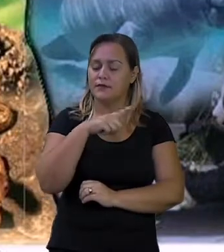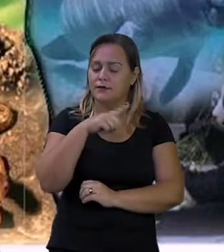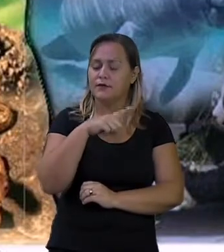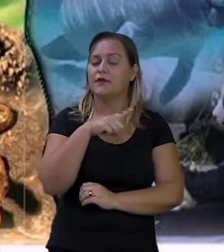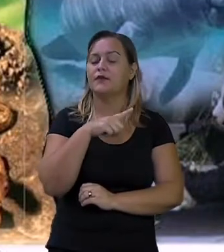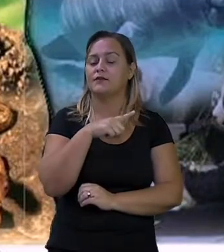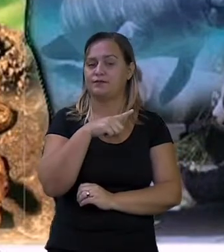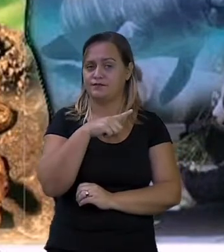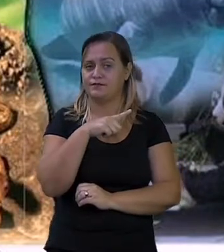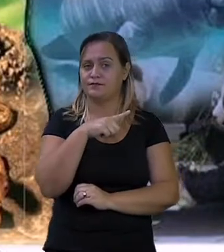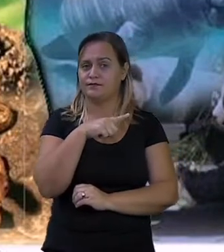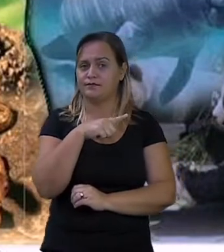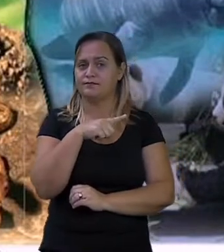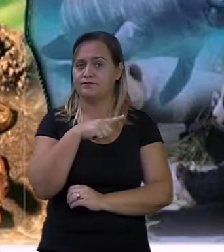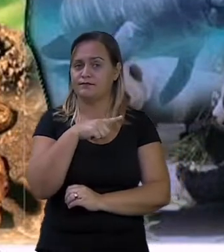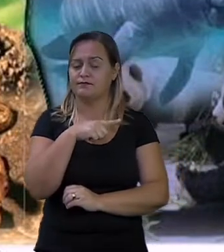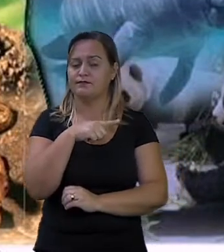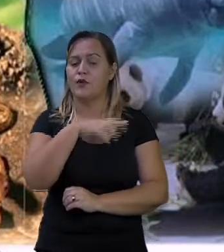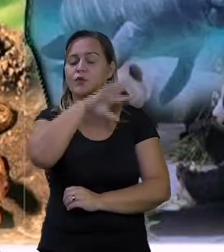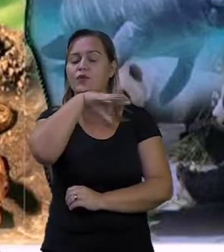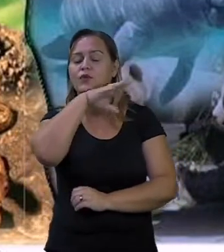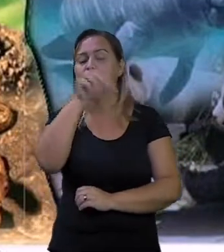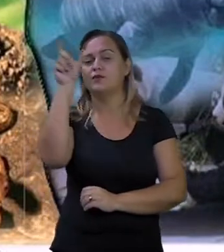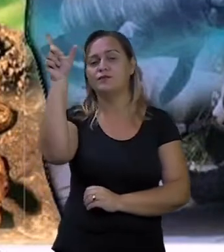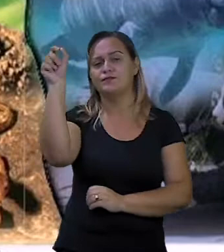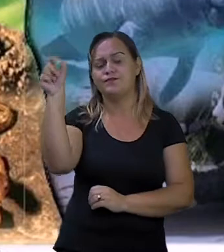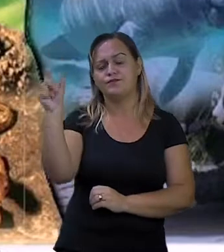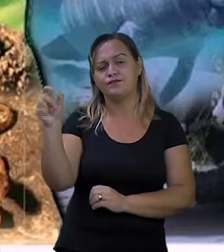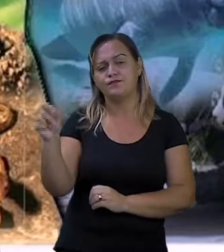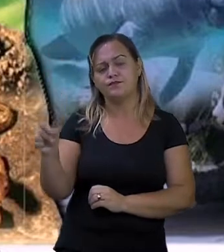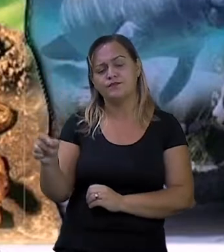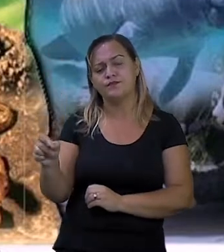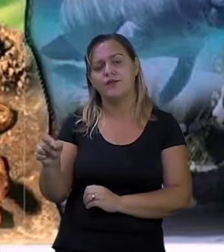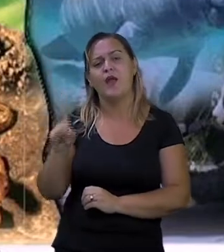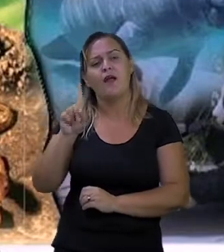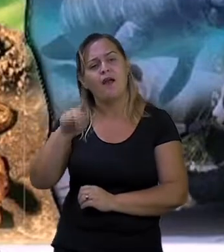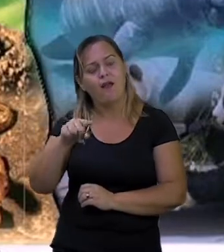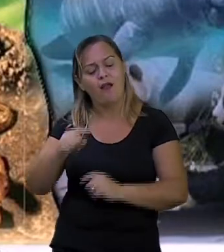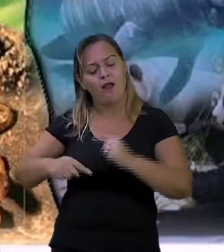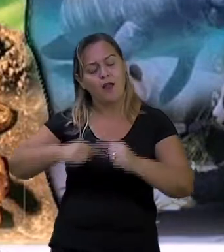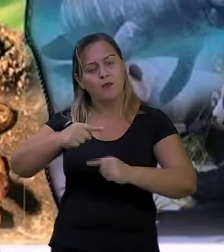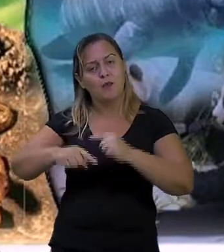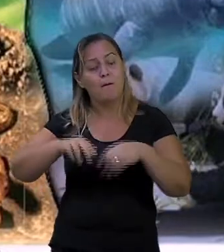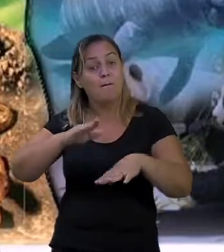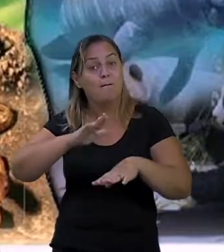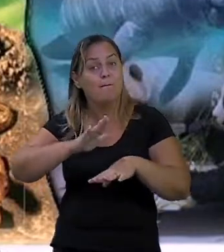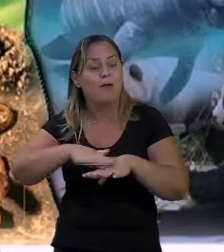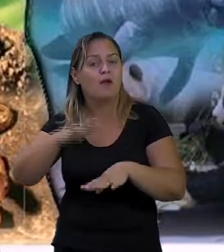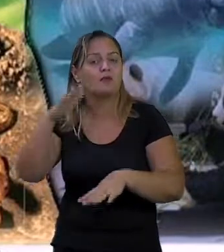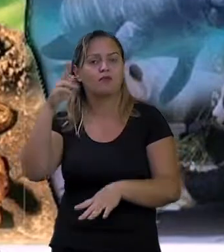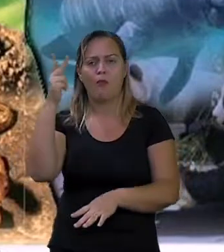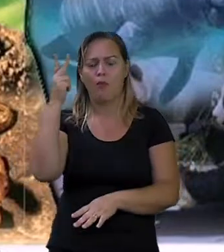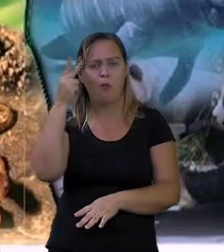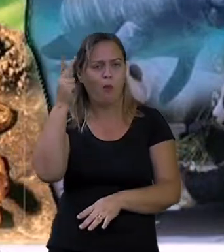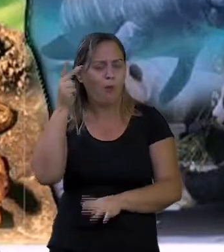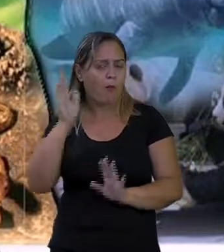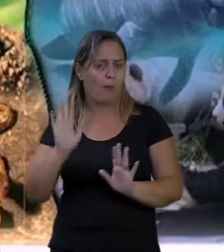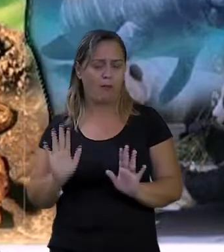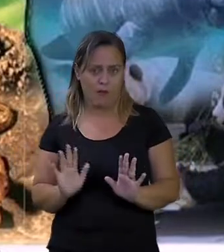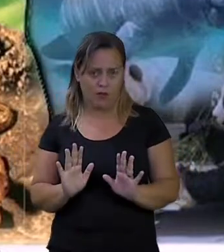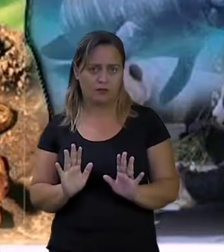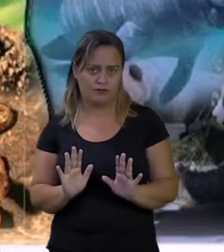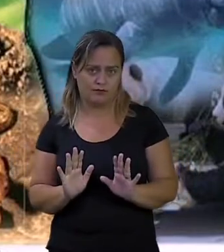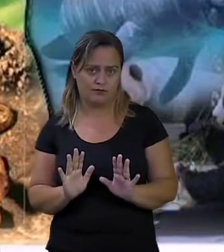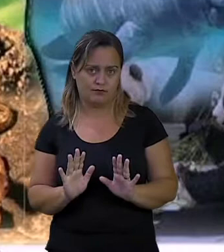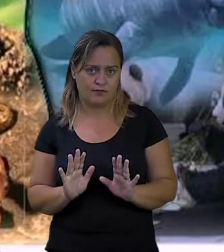a atividade de reprodução mais comum. Mas não quer dizer que vá